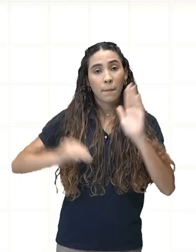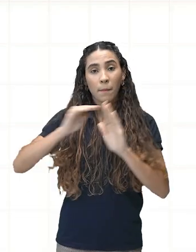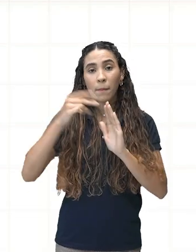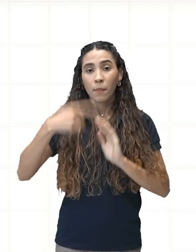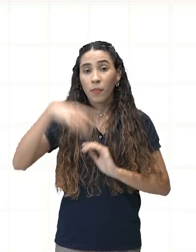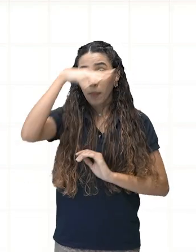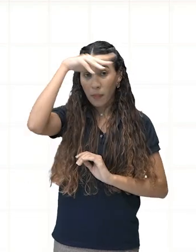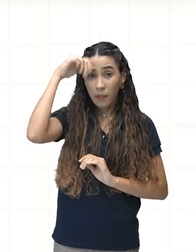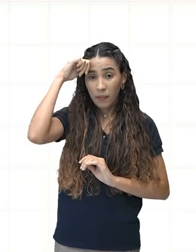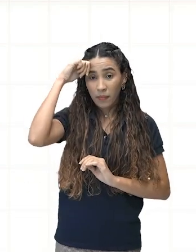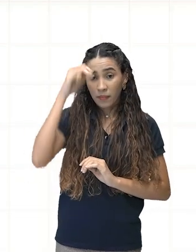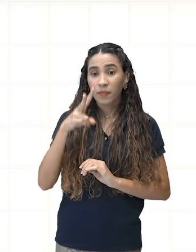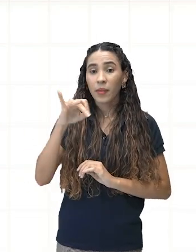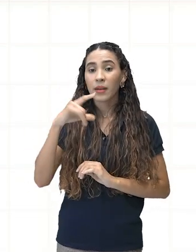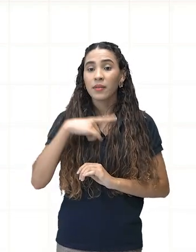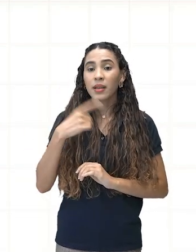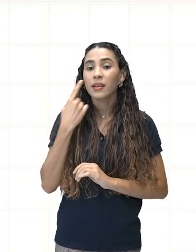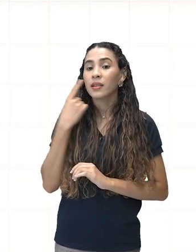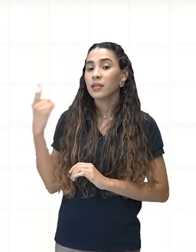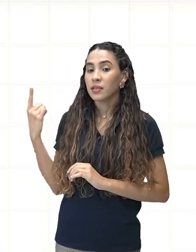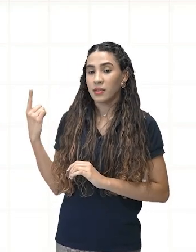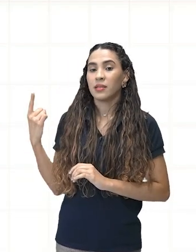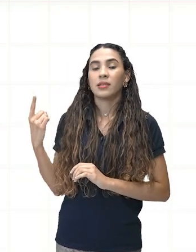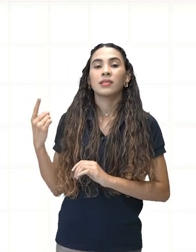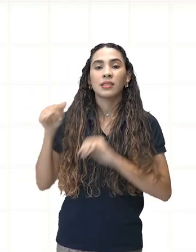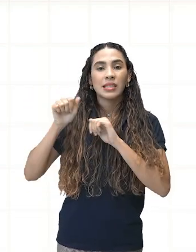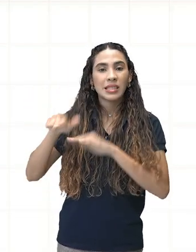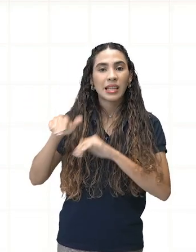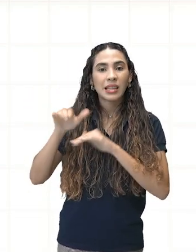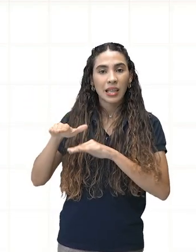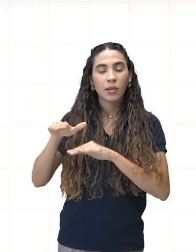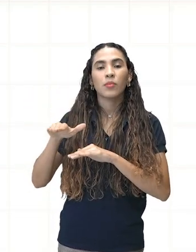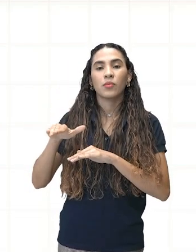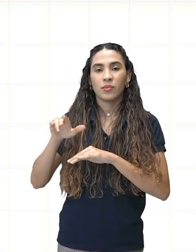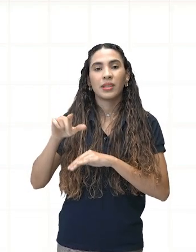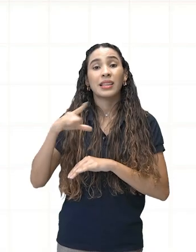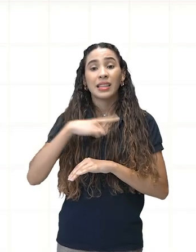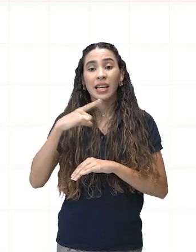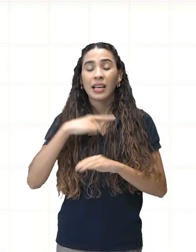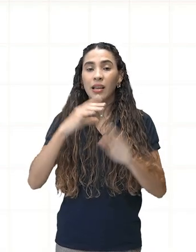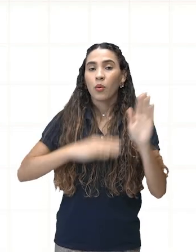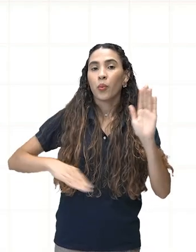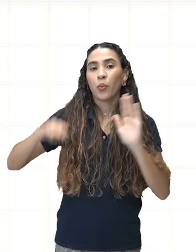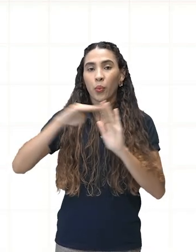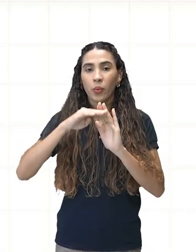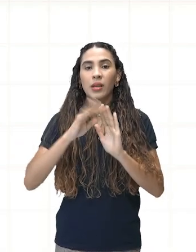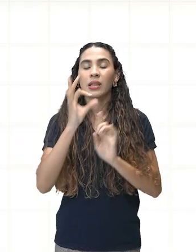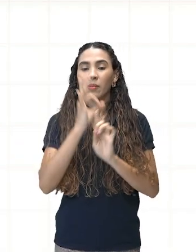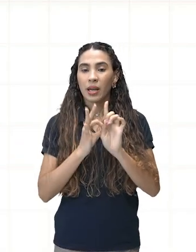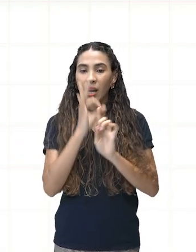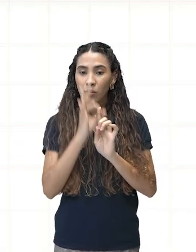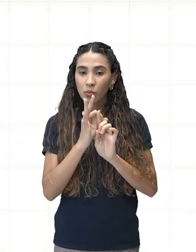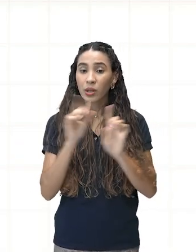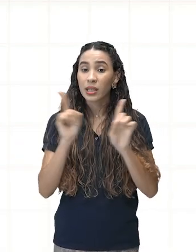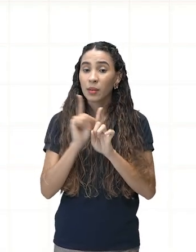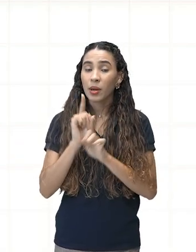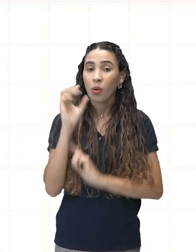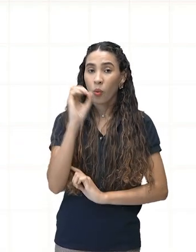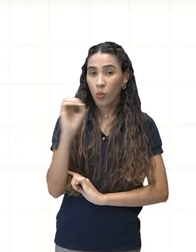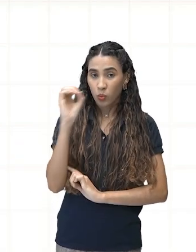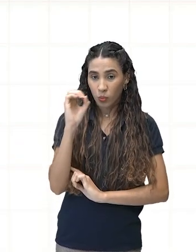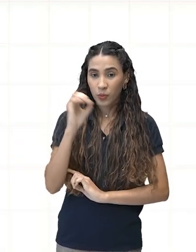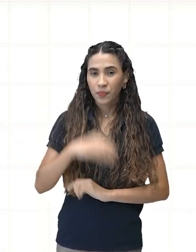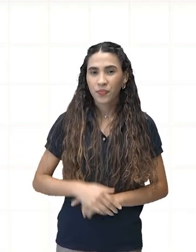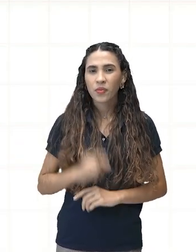Manaus, vocês vão observar que foi aqui, olha, no mês de setembro, que é onde a gente tem um pico de temperatura, e o mês de outubro